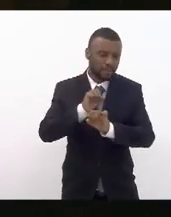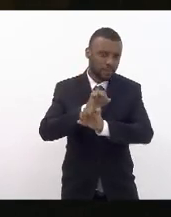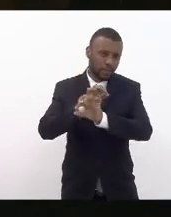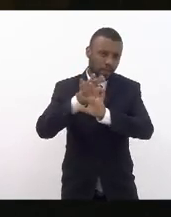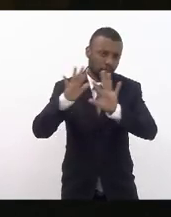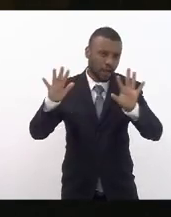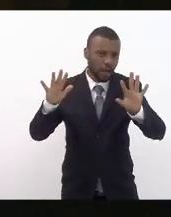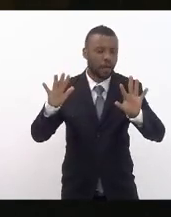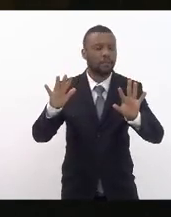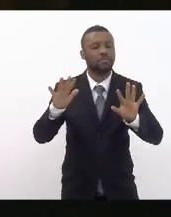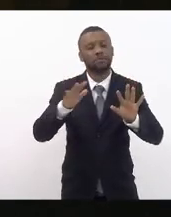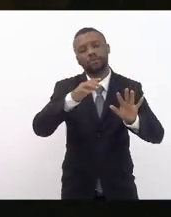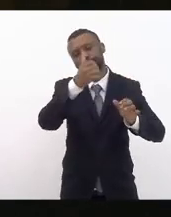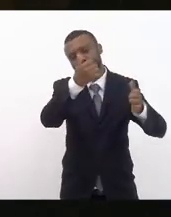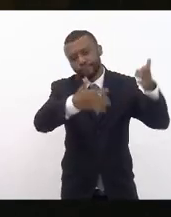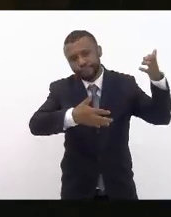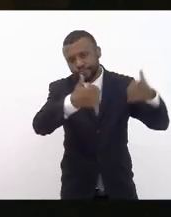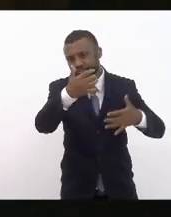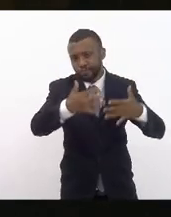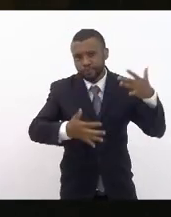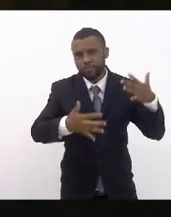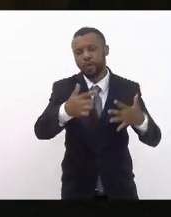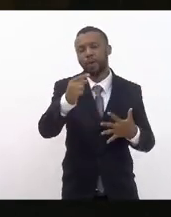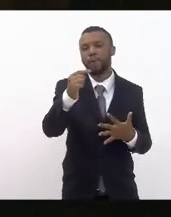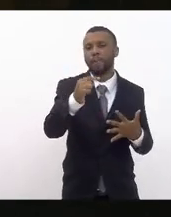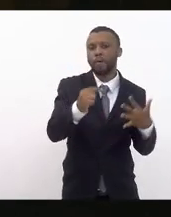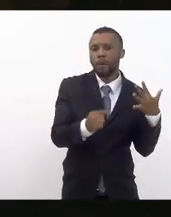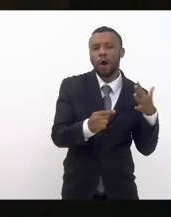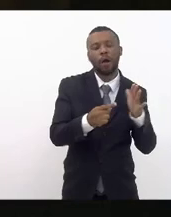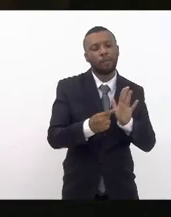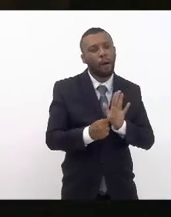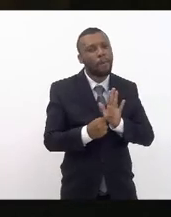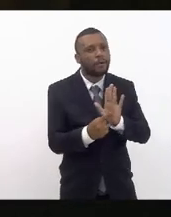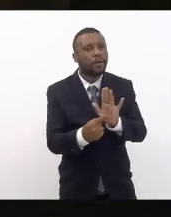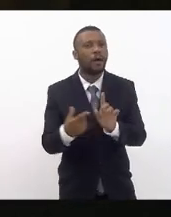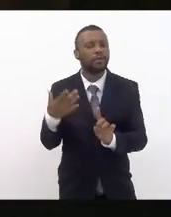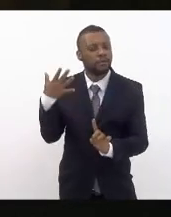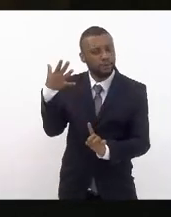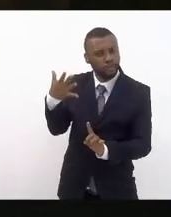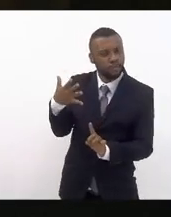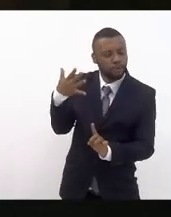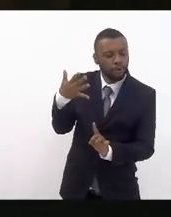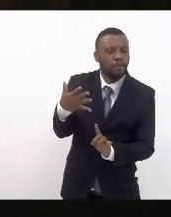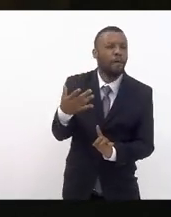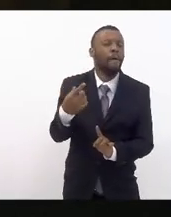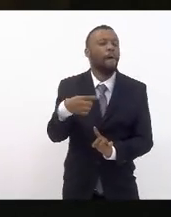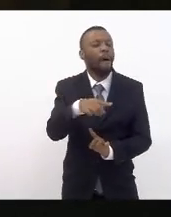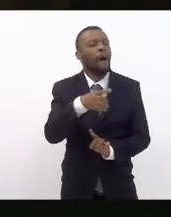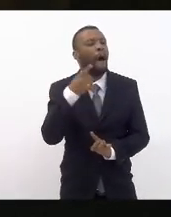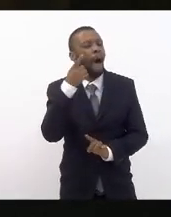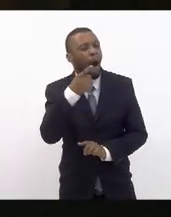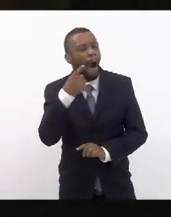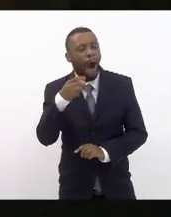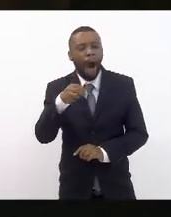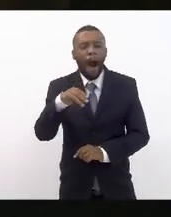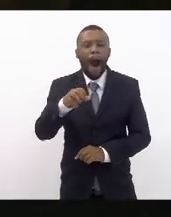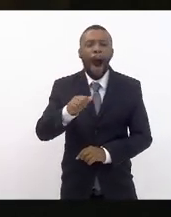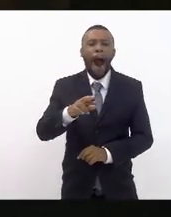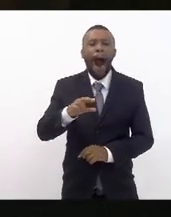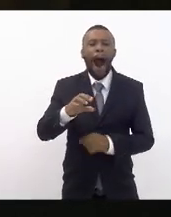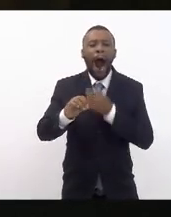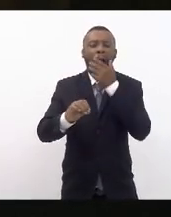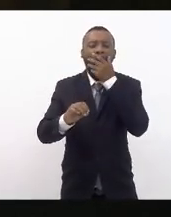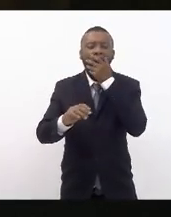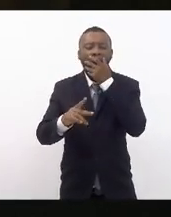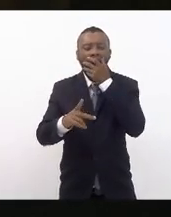por todos os encaminhamentos que foram feitos pelo deputado Márcio Pacheco, líder